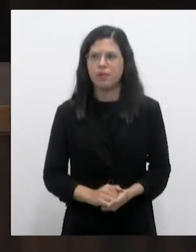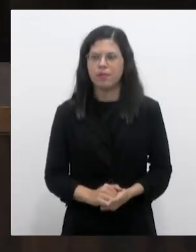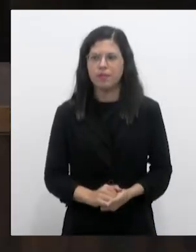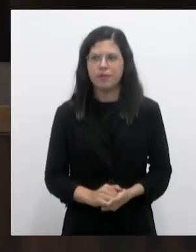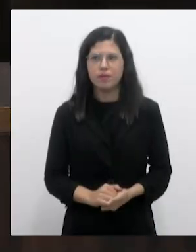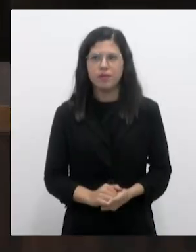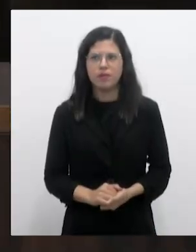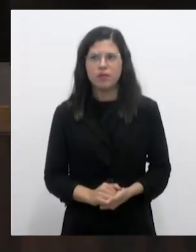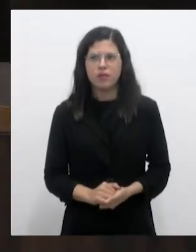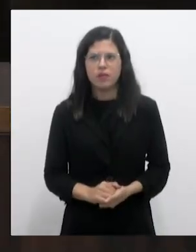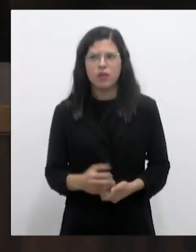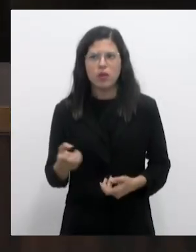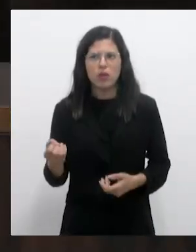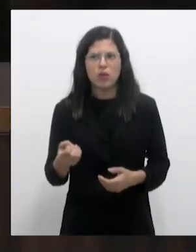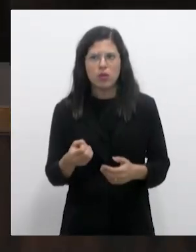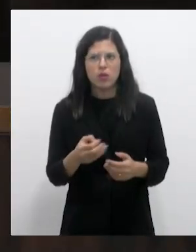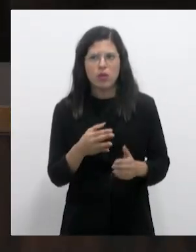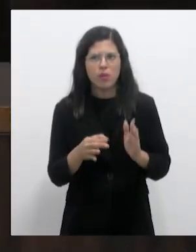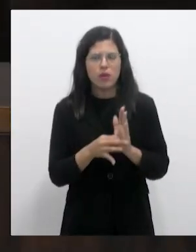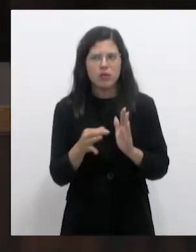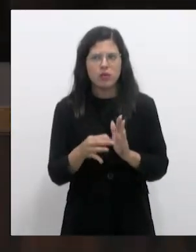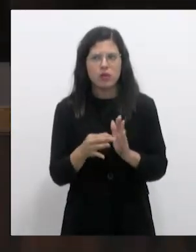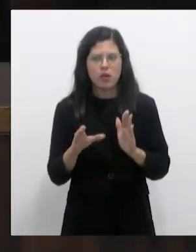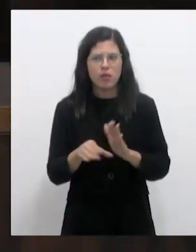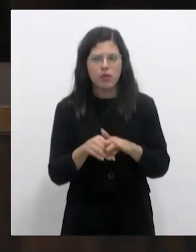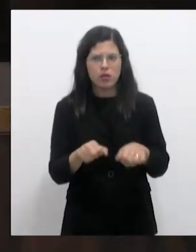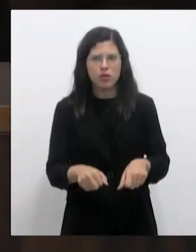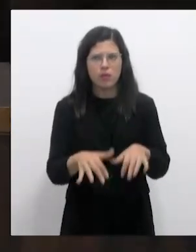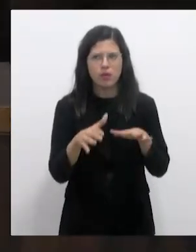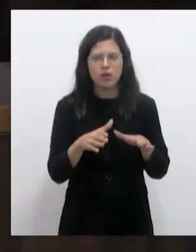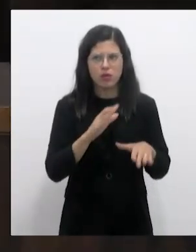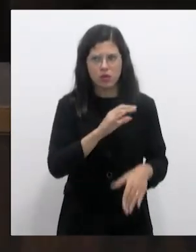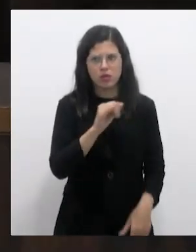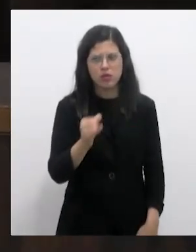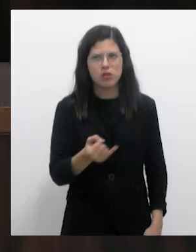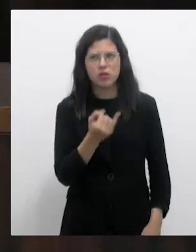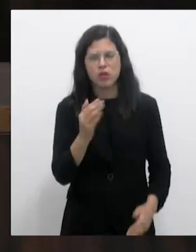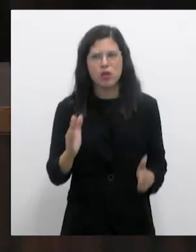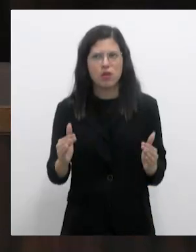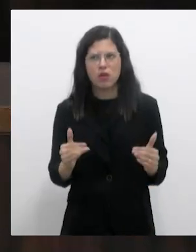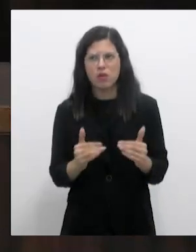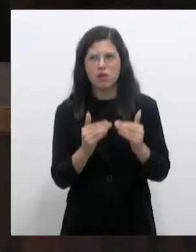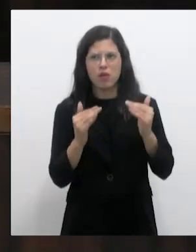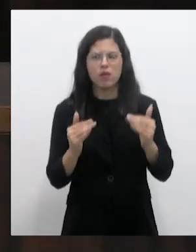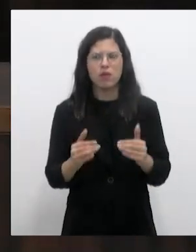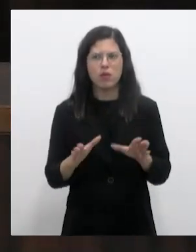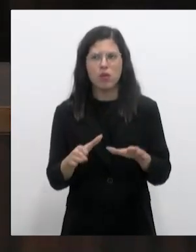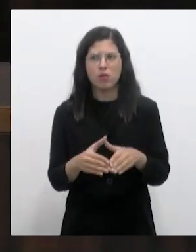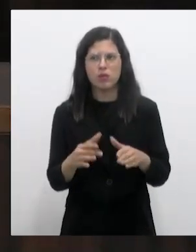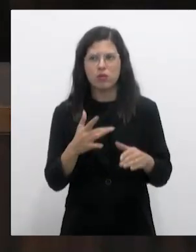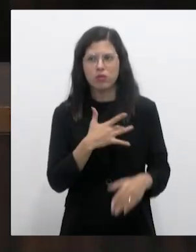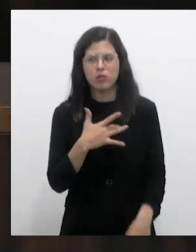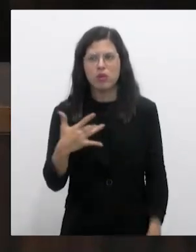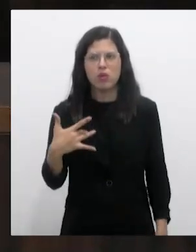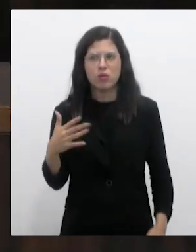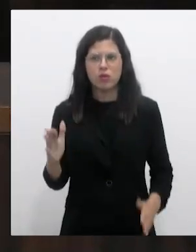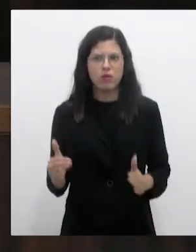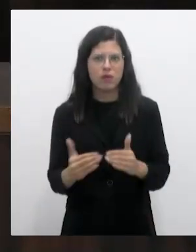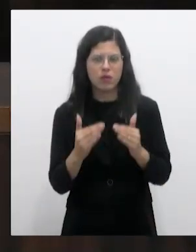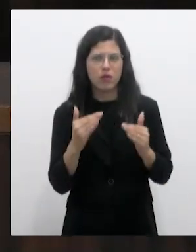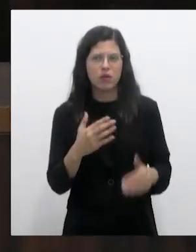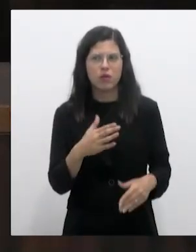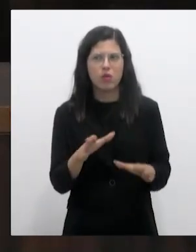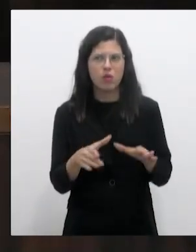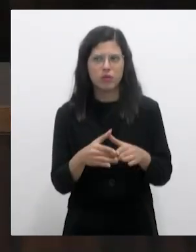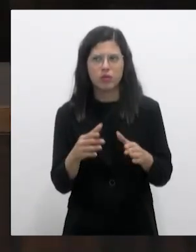e Justiça. Novos pareceres às emendas do plenário das Comissões de Constituição e Justiça favorável, de Saúde favorável,